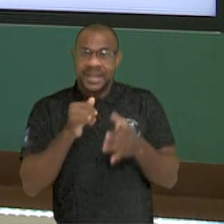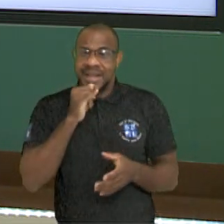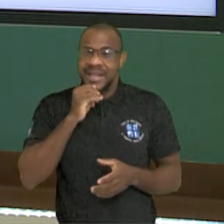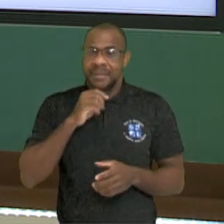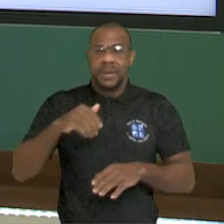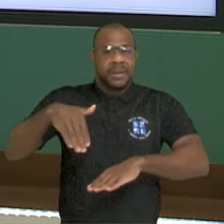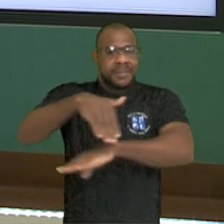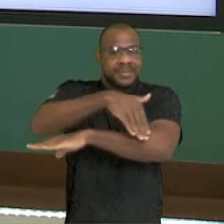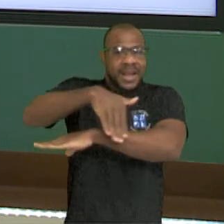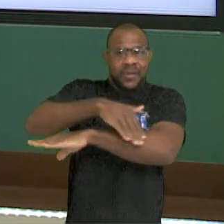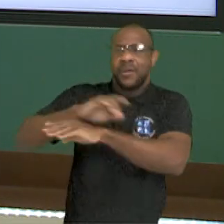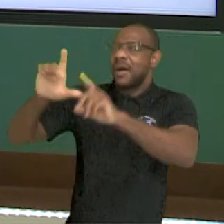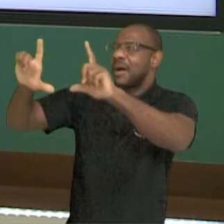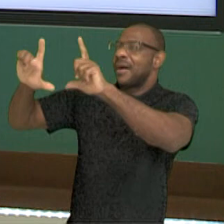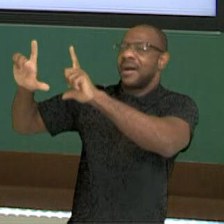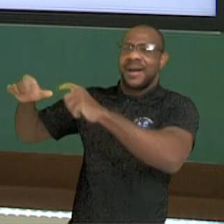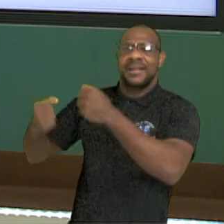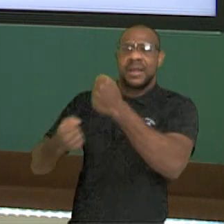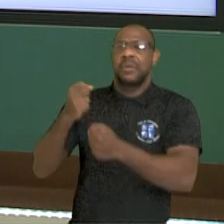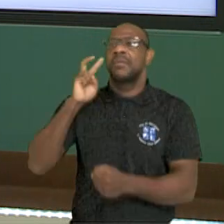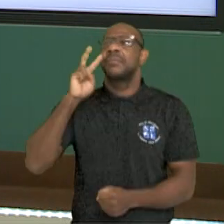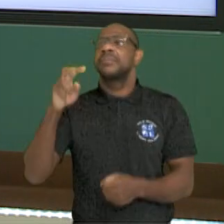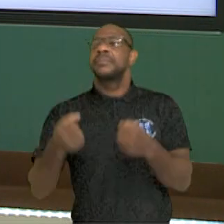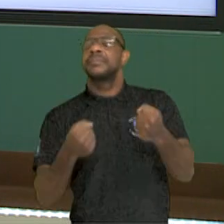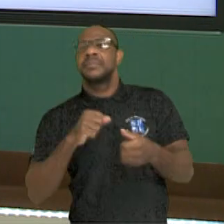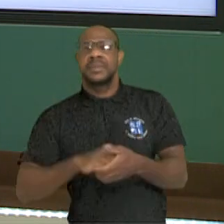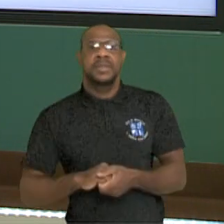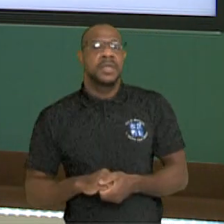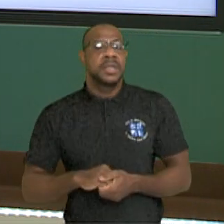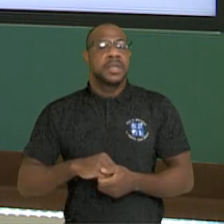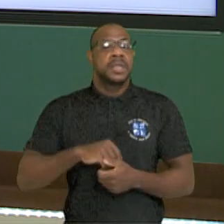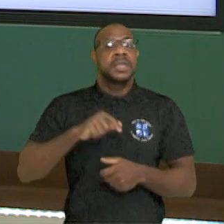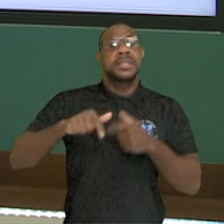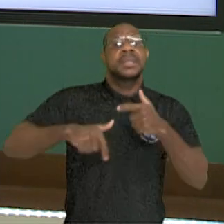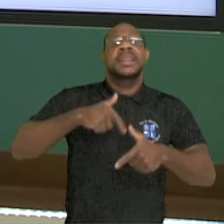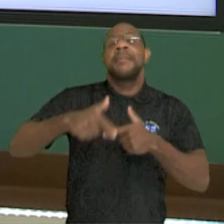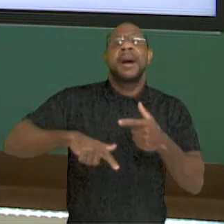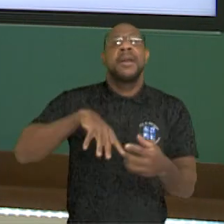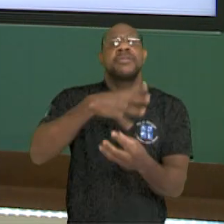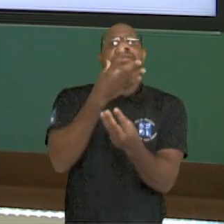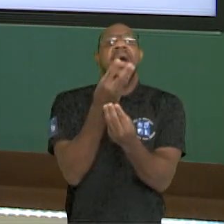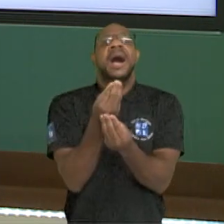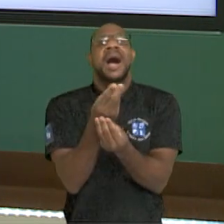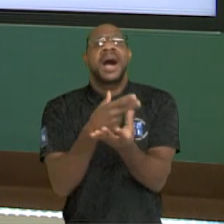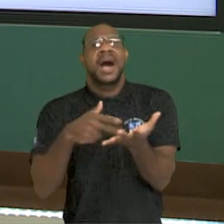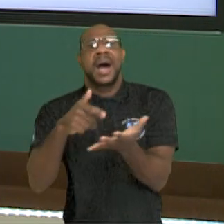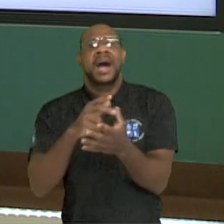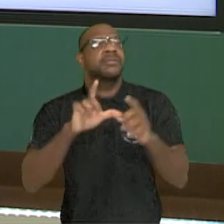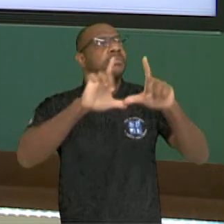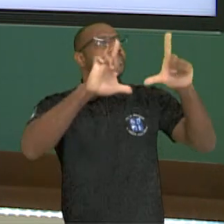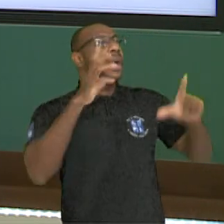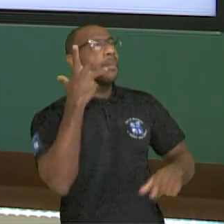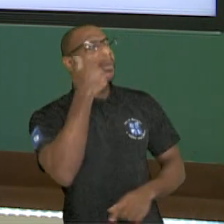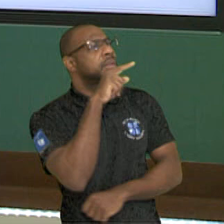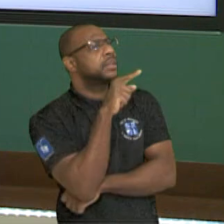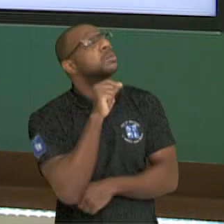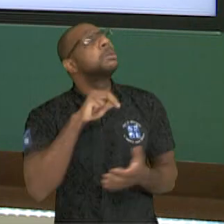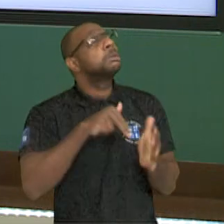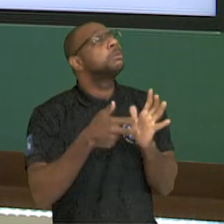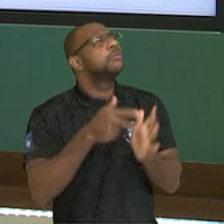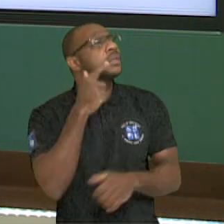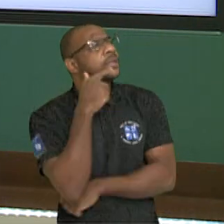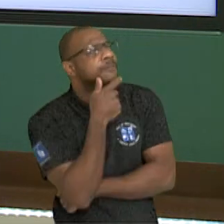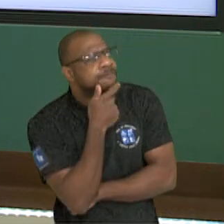de arte. Imagina se alguém visse aquela obra de arte e dissesse, é bonita, mas o que será que ela está representando? Ela não